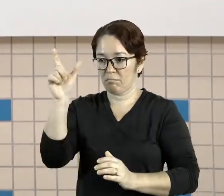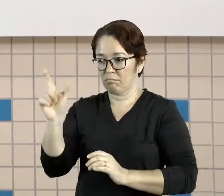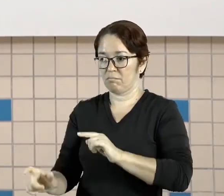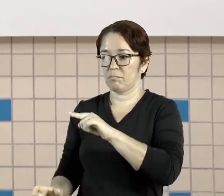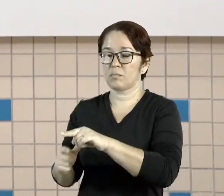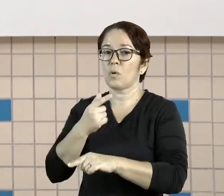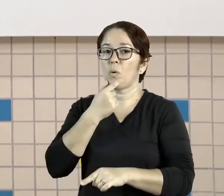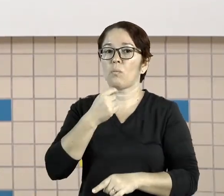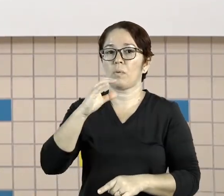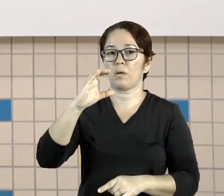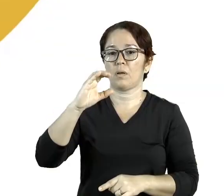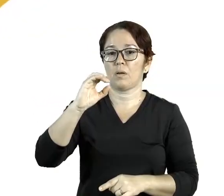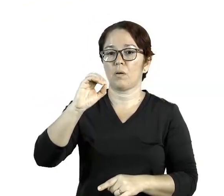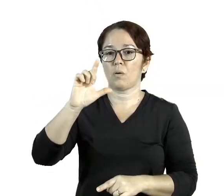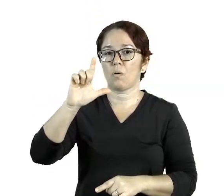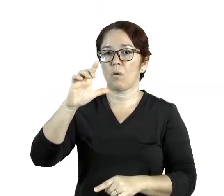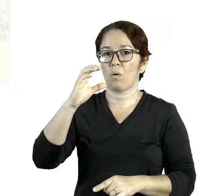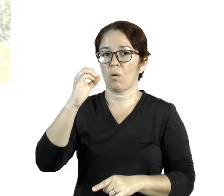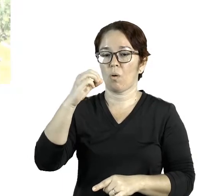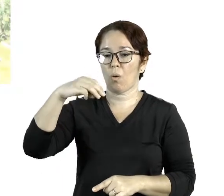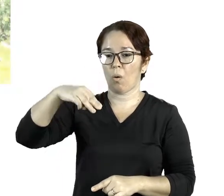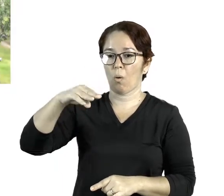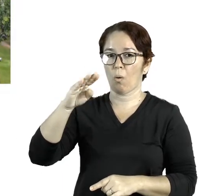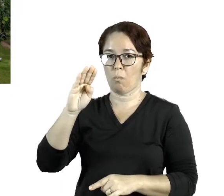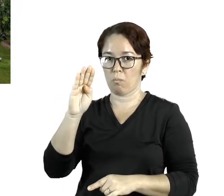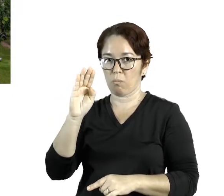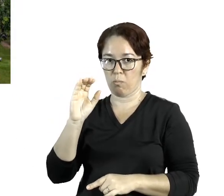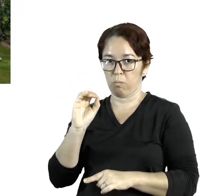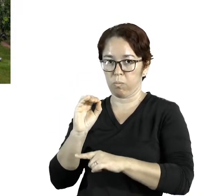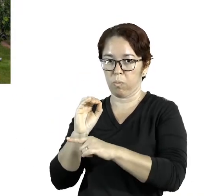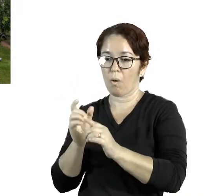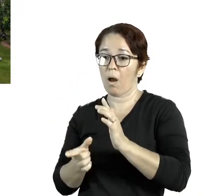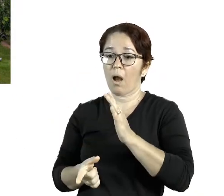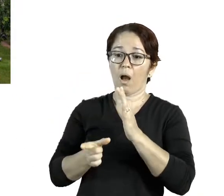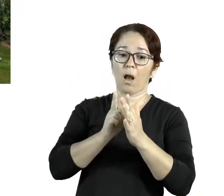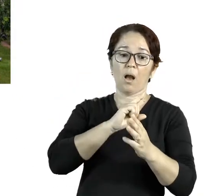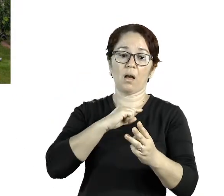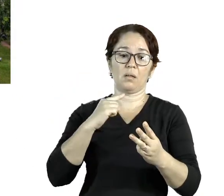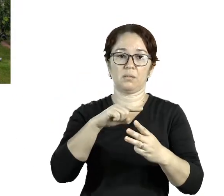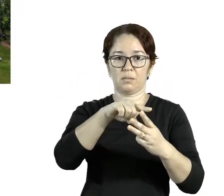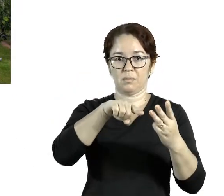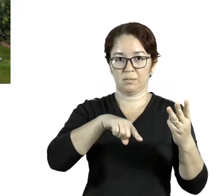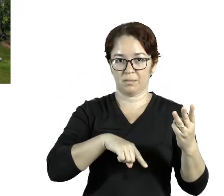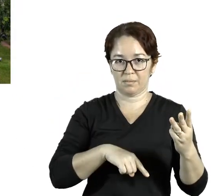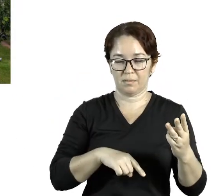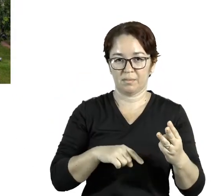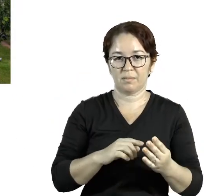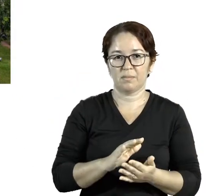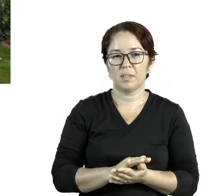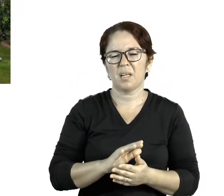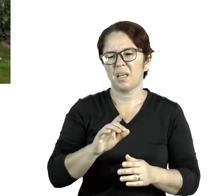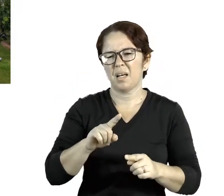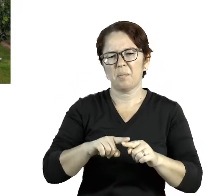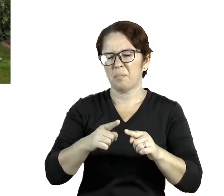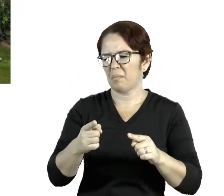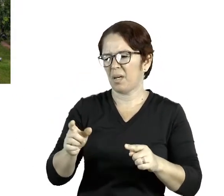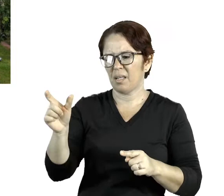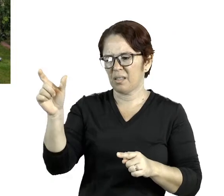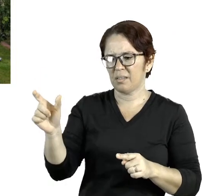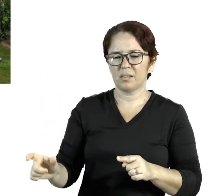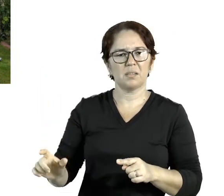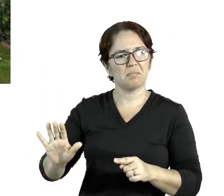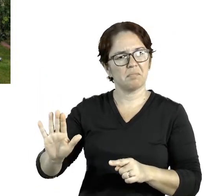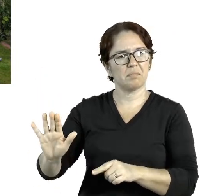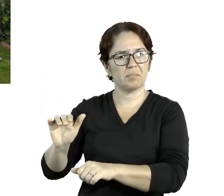escolhem, mais utilizar esse termo pré-colombiano. Vai valorizar muito a figura de Cristóvão Colombo e desvaloriza, de certa forma, a cultura desses